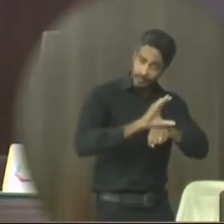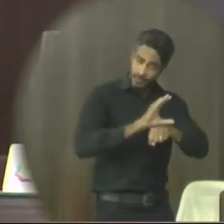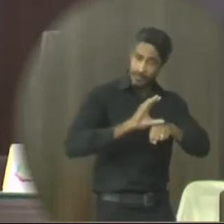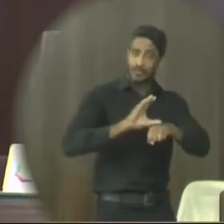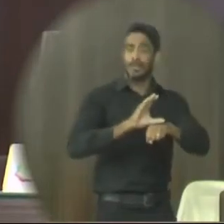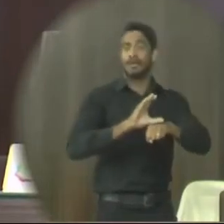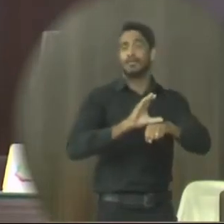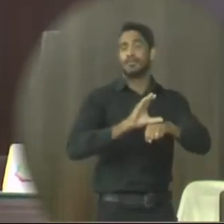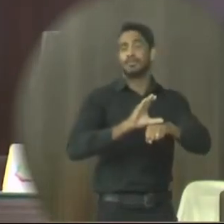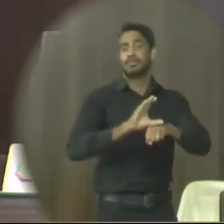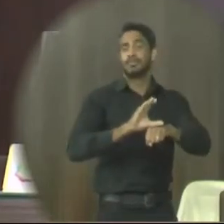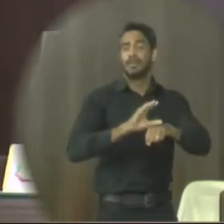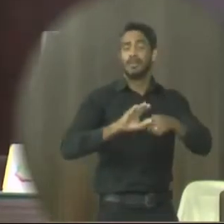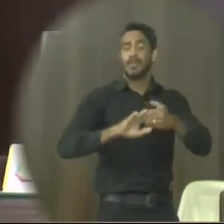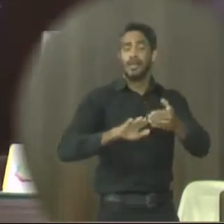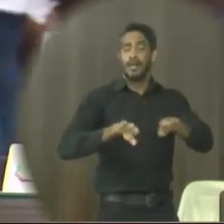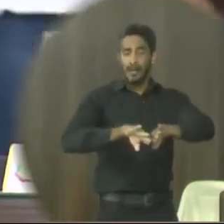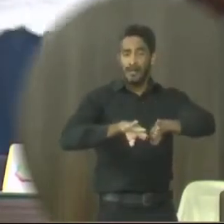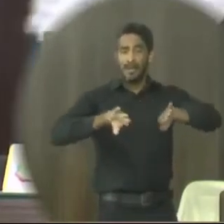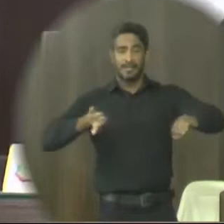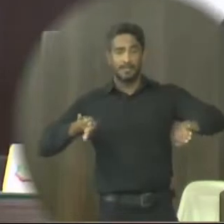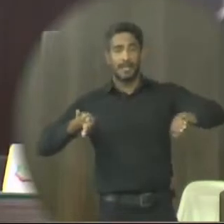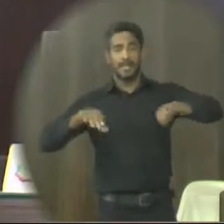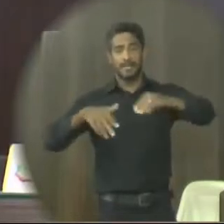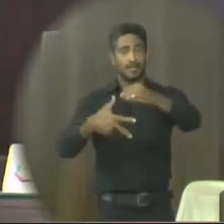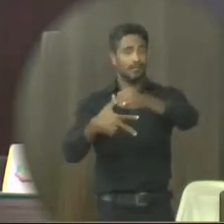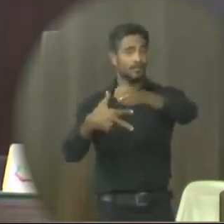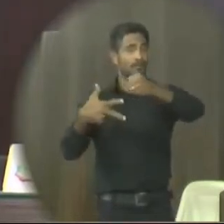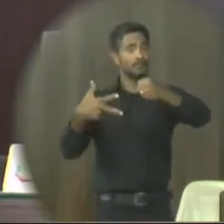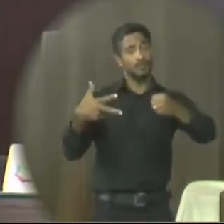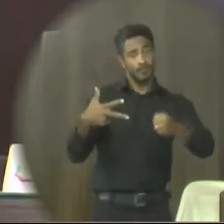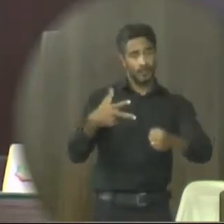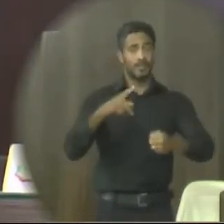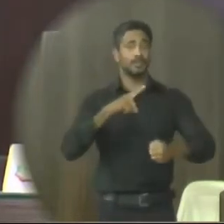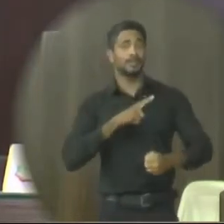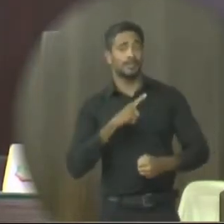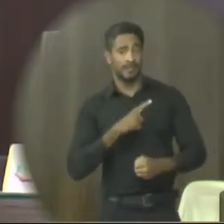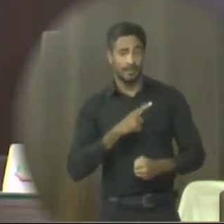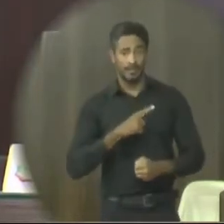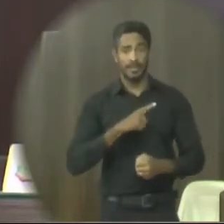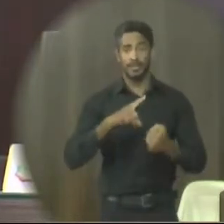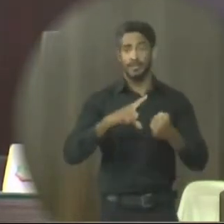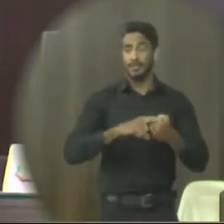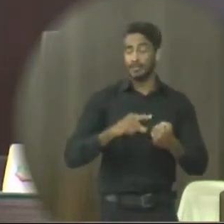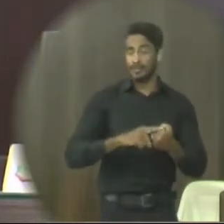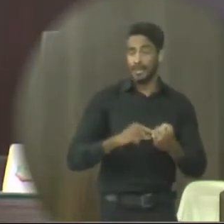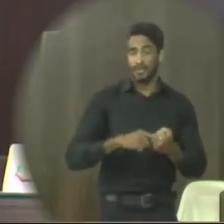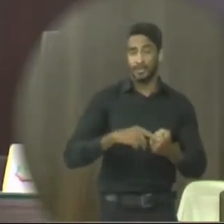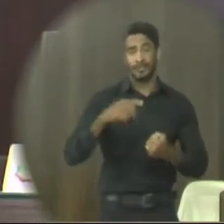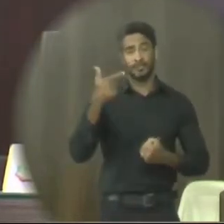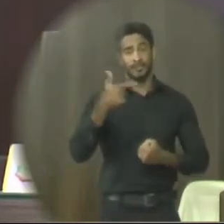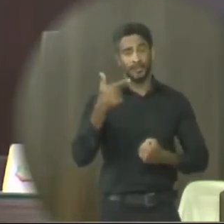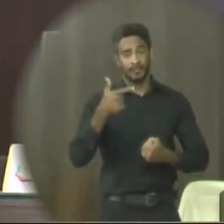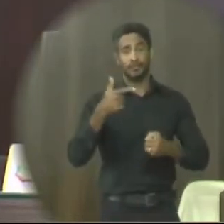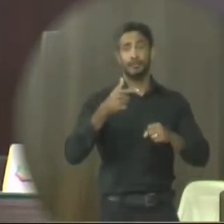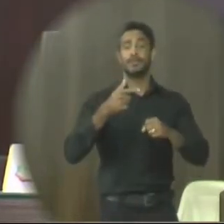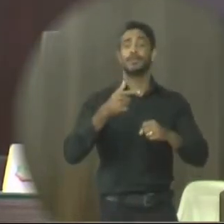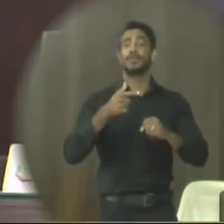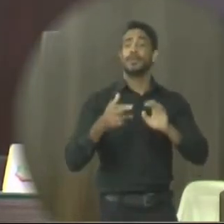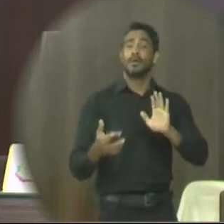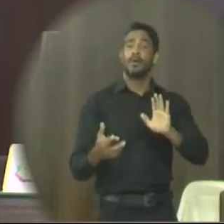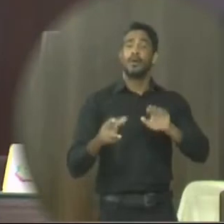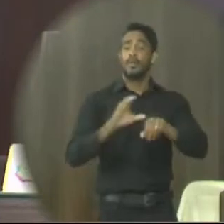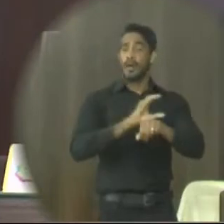a constitucional da separação dos poderes que se encontra consagrado no artigo 2º da Constituição Federal